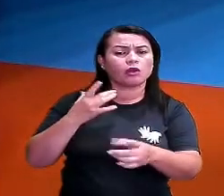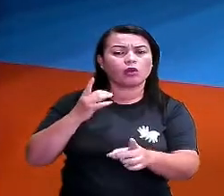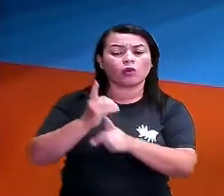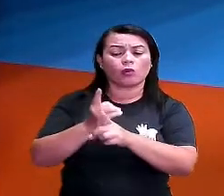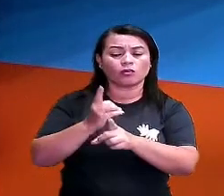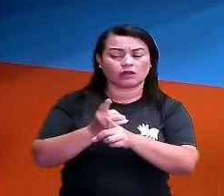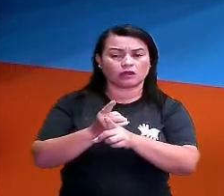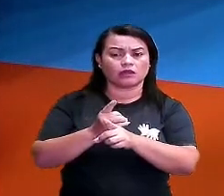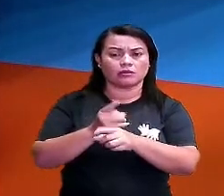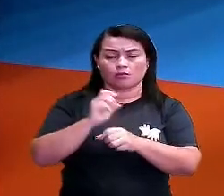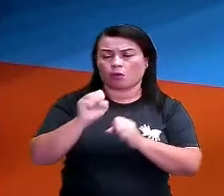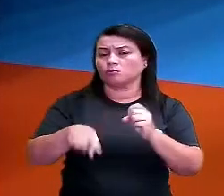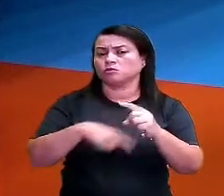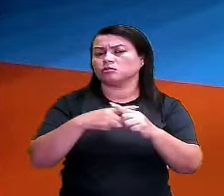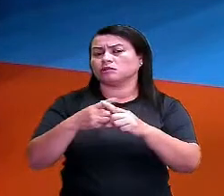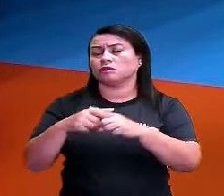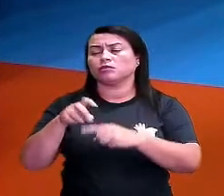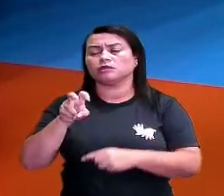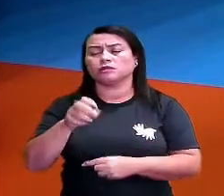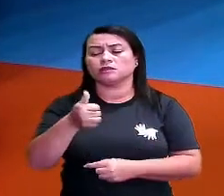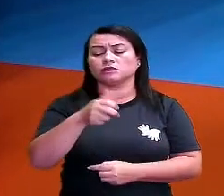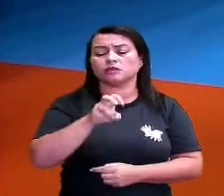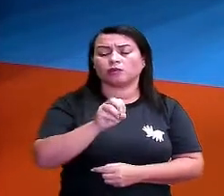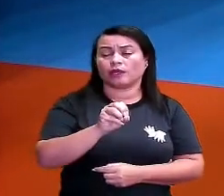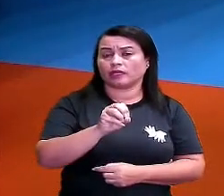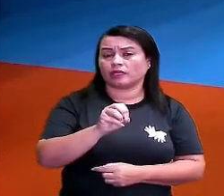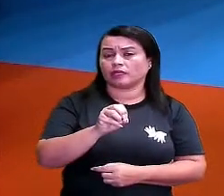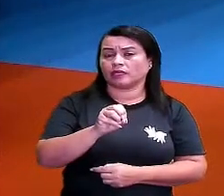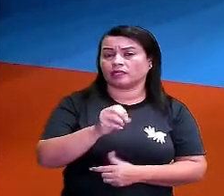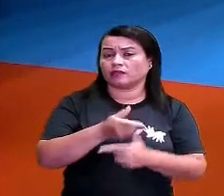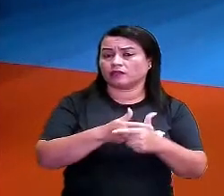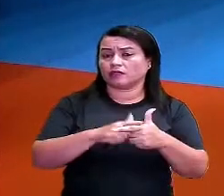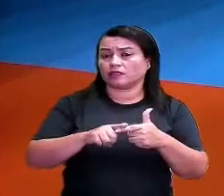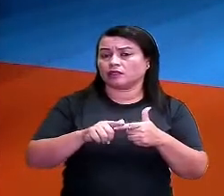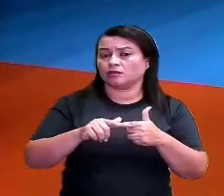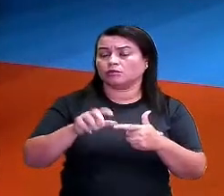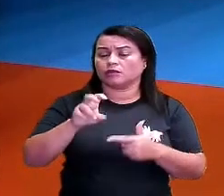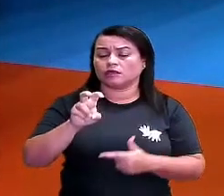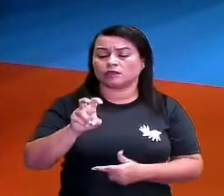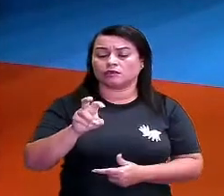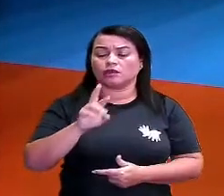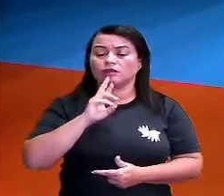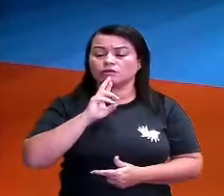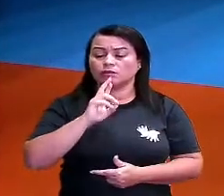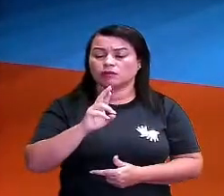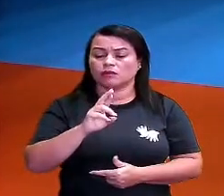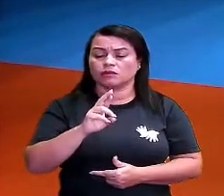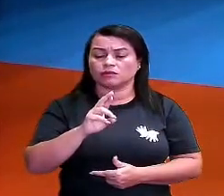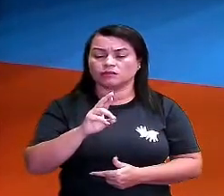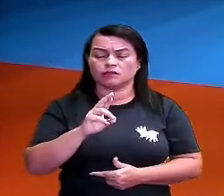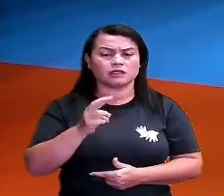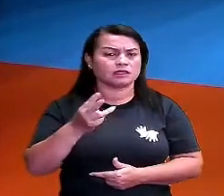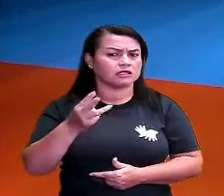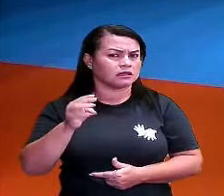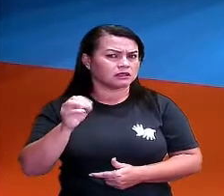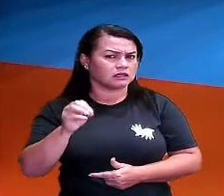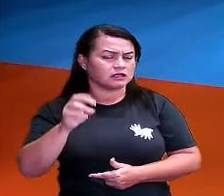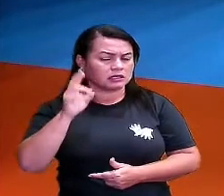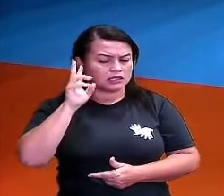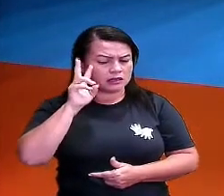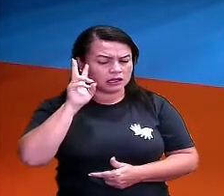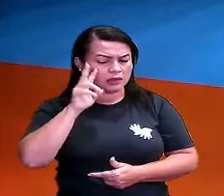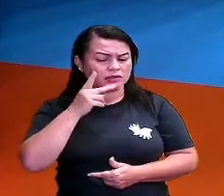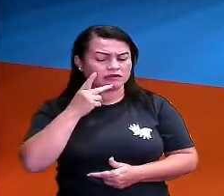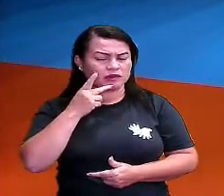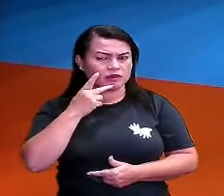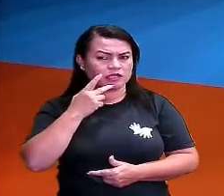por 5. 150 dividido por 5, 30, professora. Me lembro bem que a senhora disse que a gente